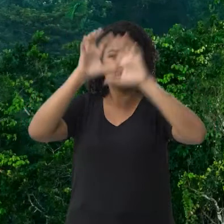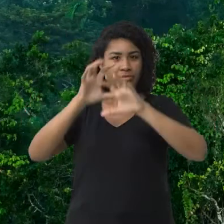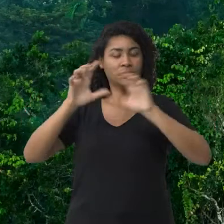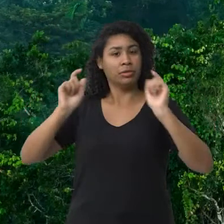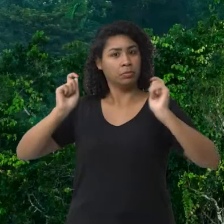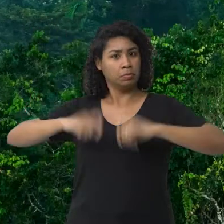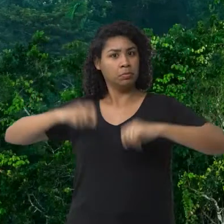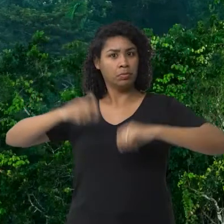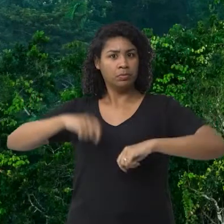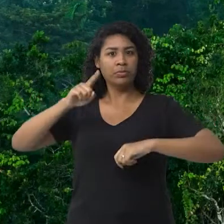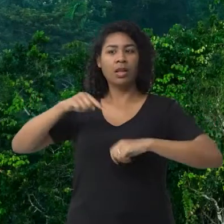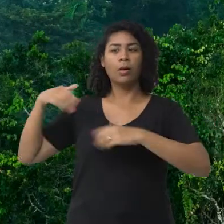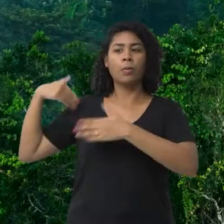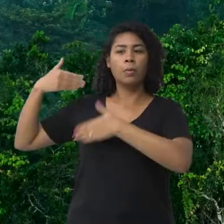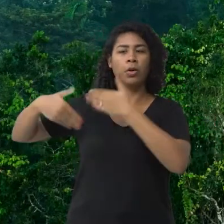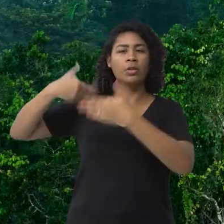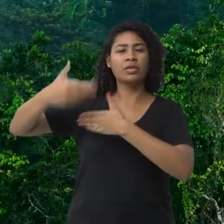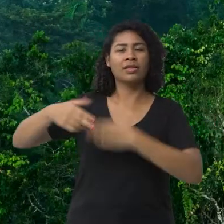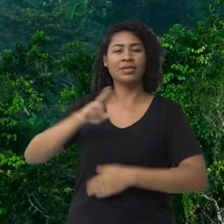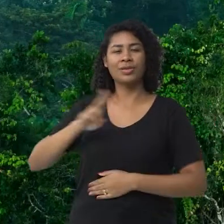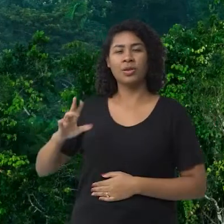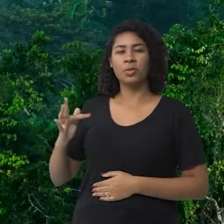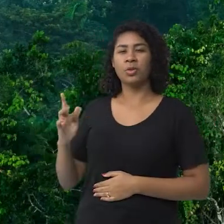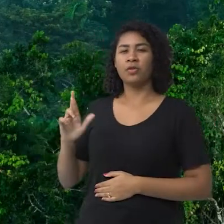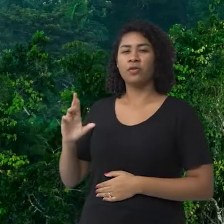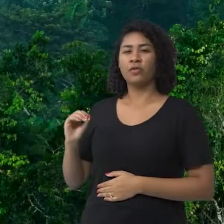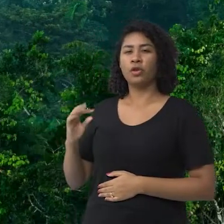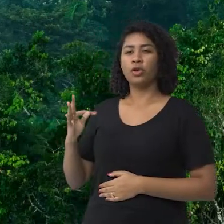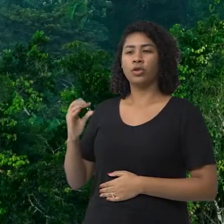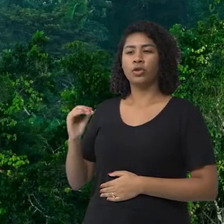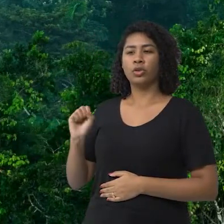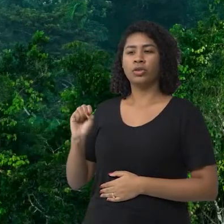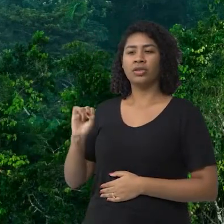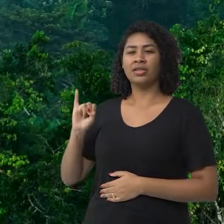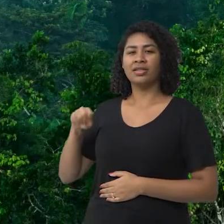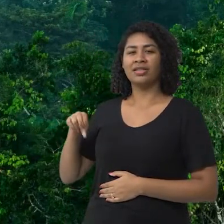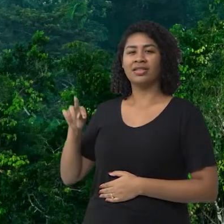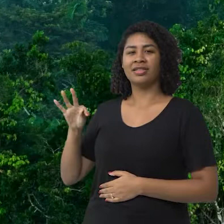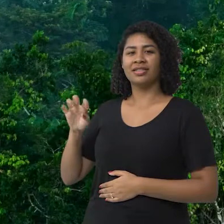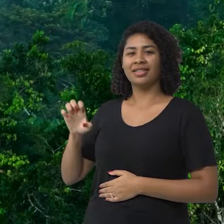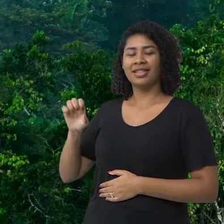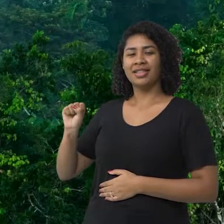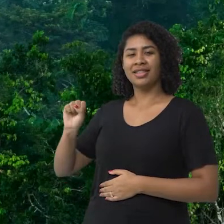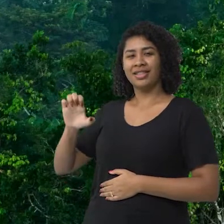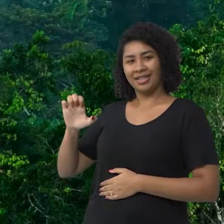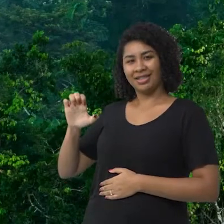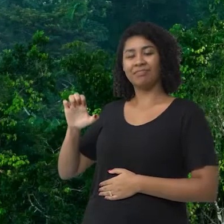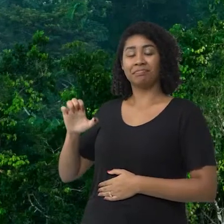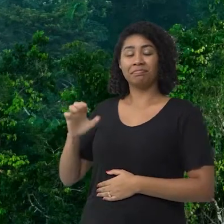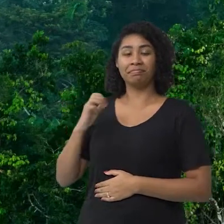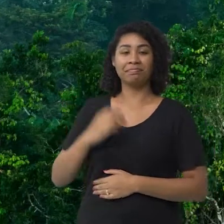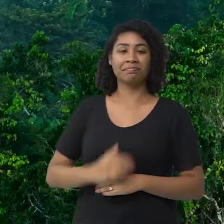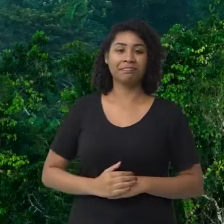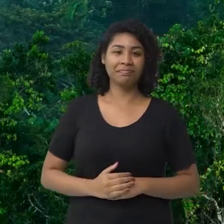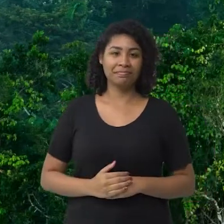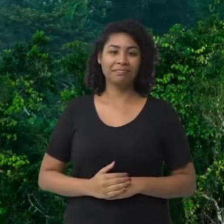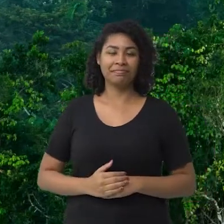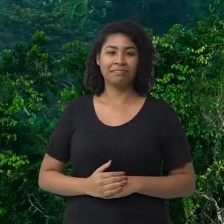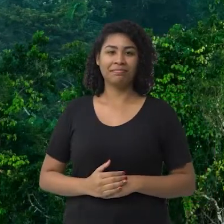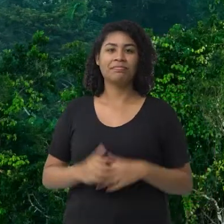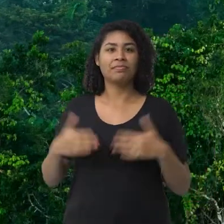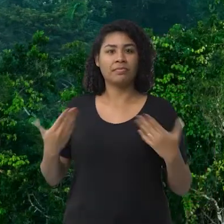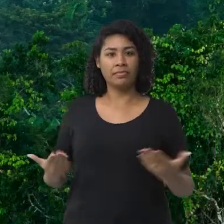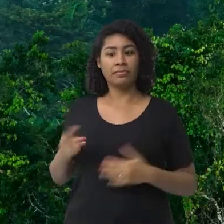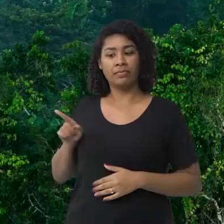meio da fotossíntese, também é liberado em forma de vapor para a atmosfera.